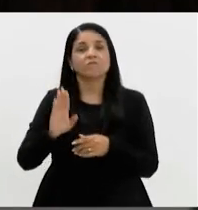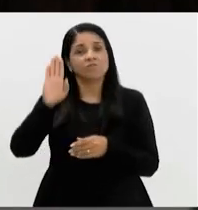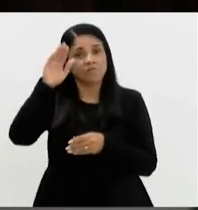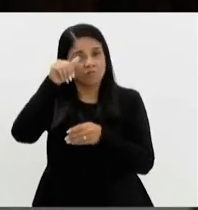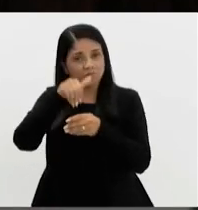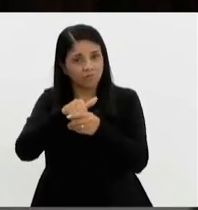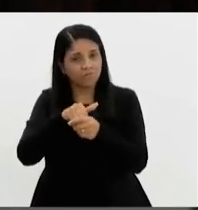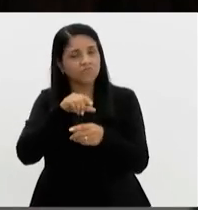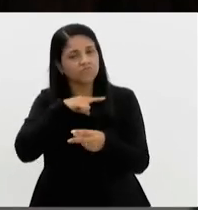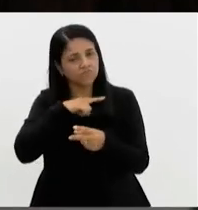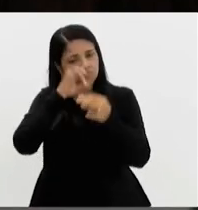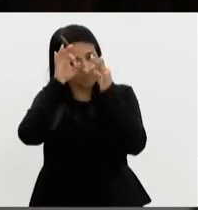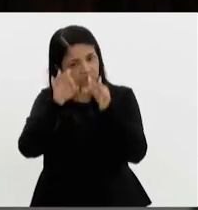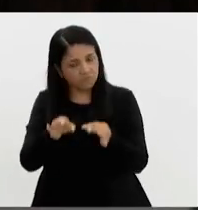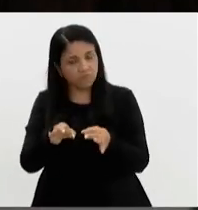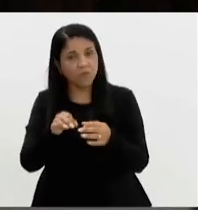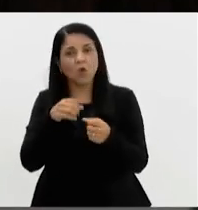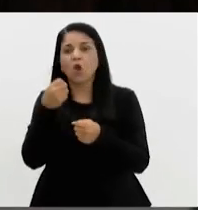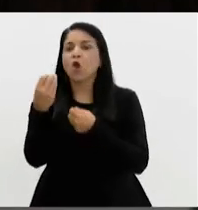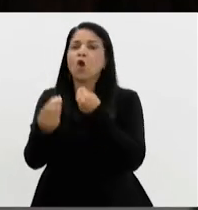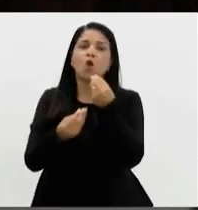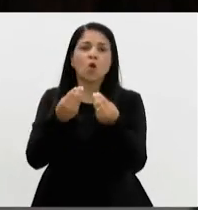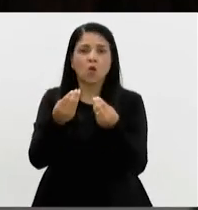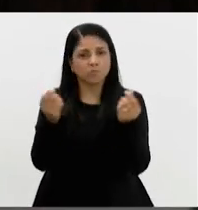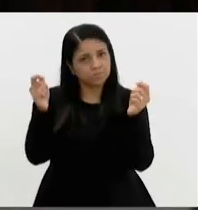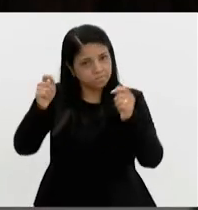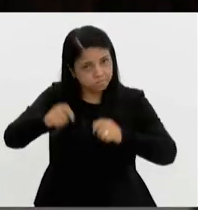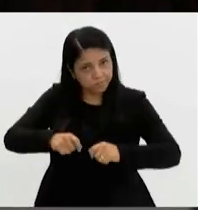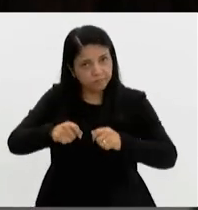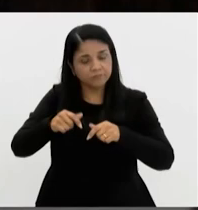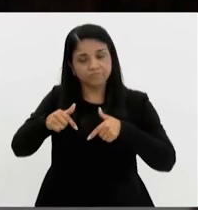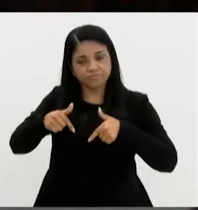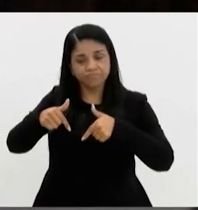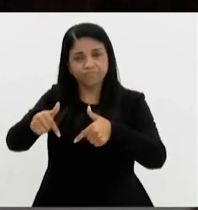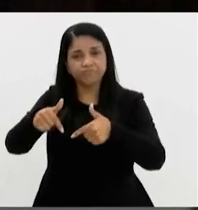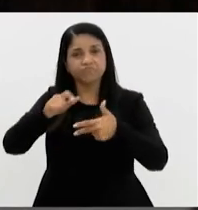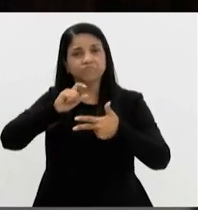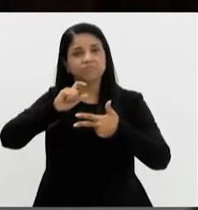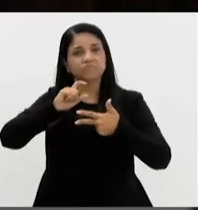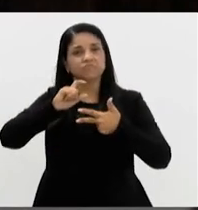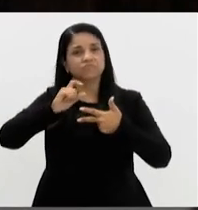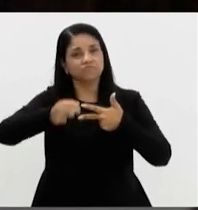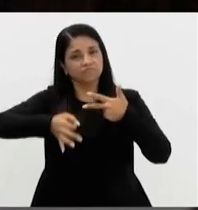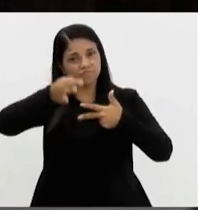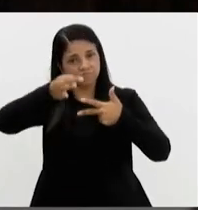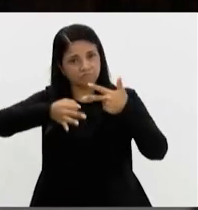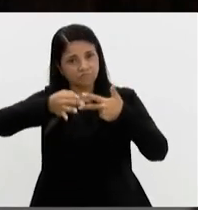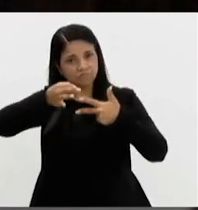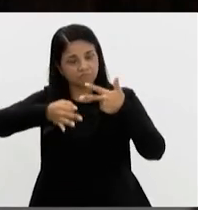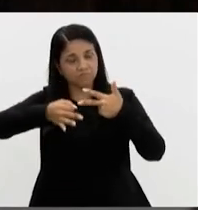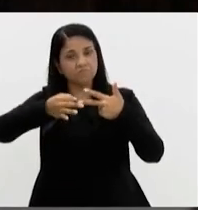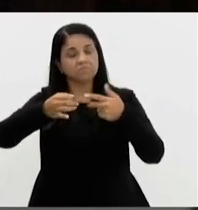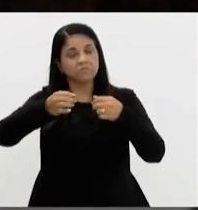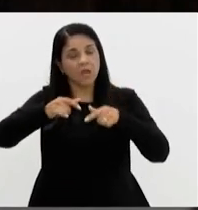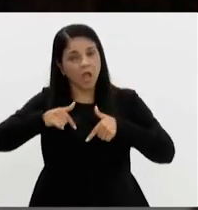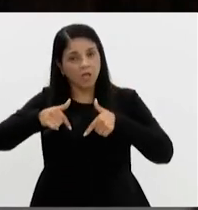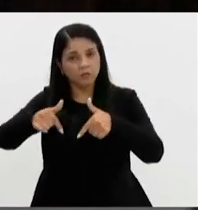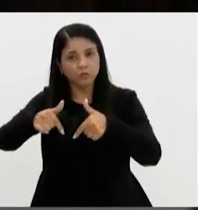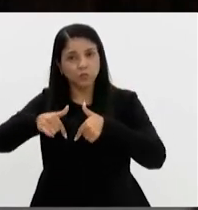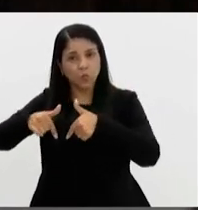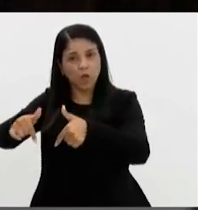eloquentes de como podemos através da atuação do Poder Judiciário atuar de um modo muito assertivo no combate à